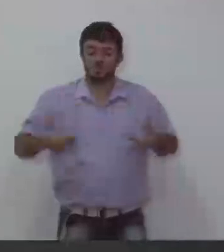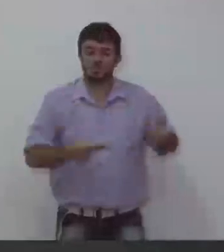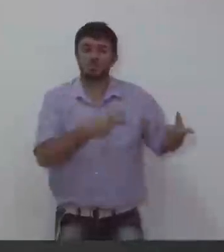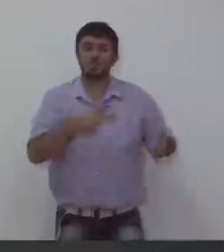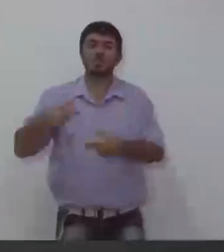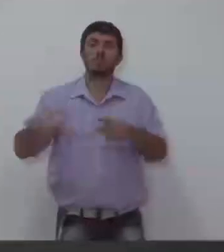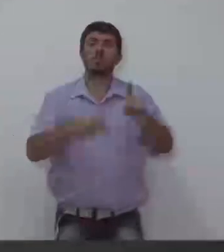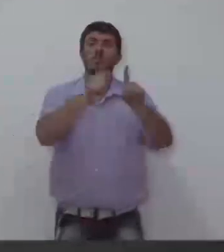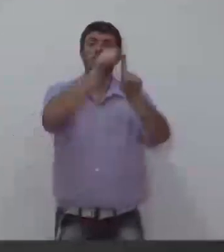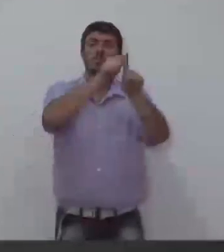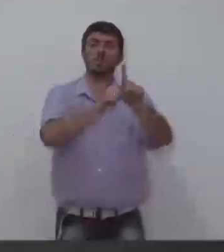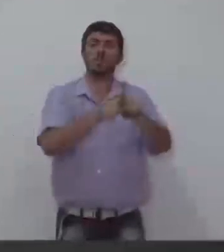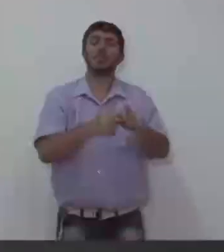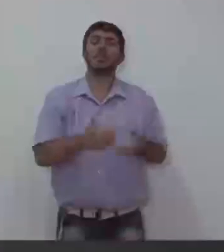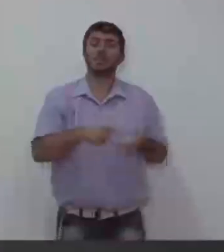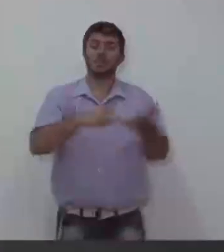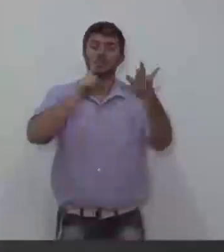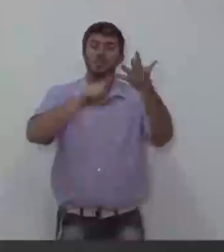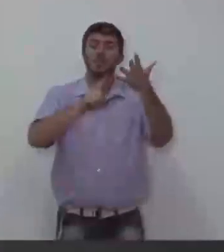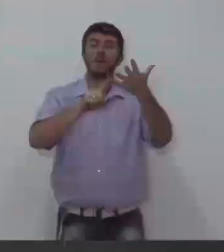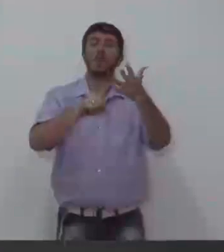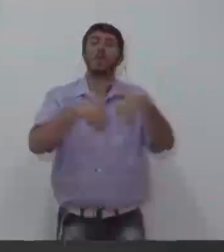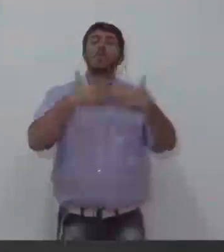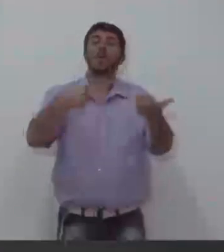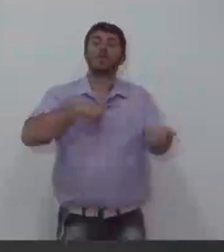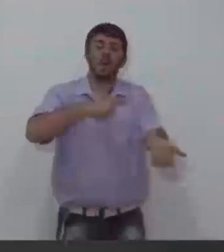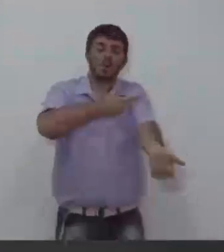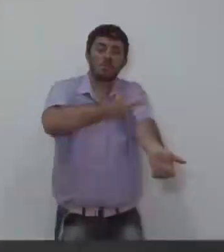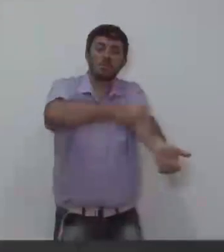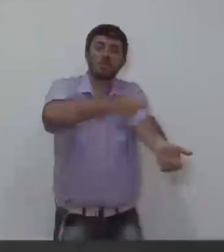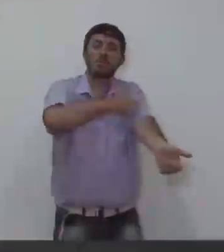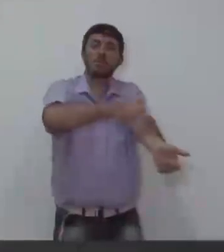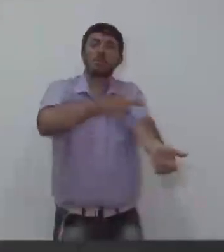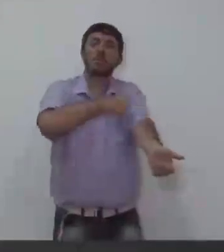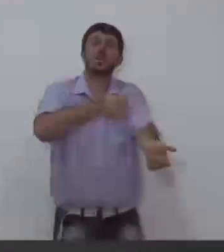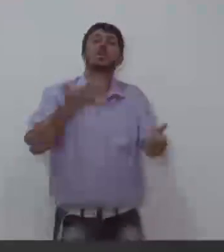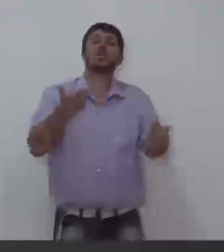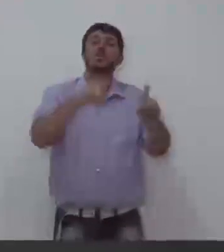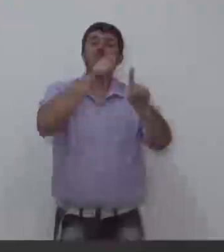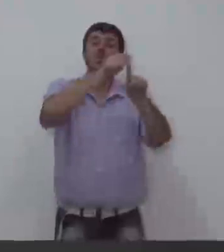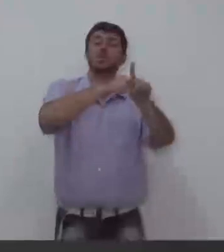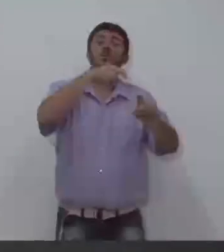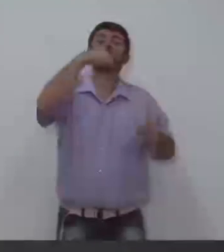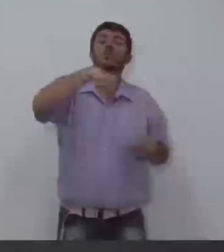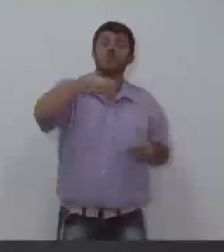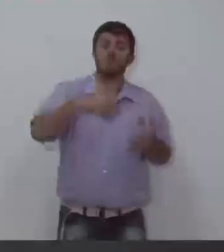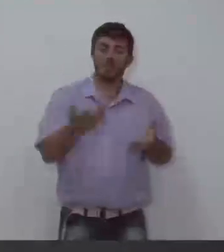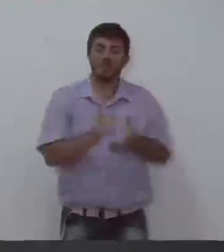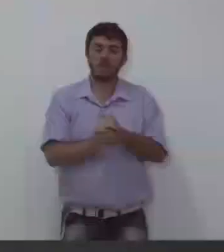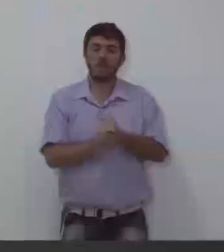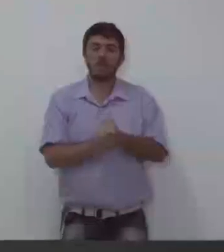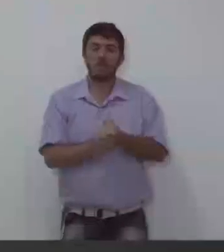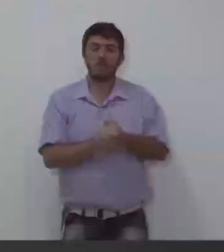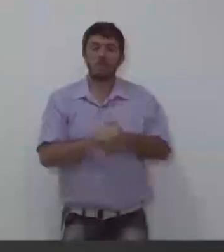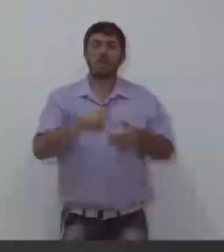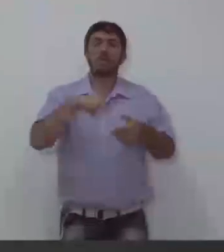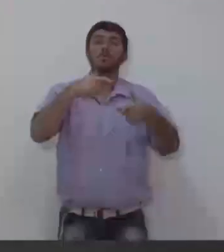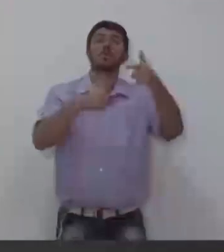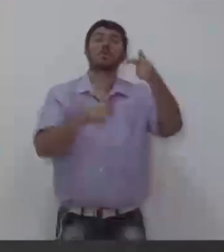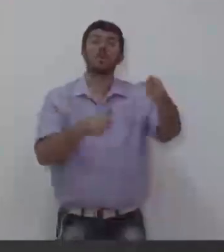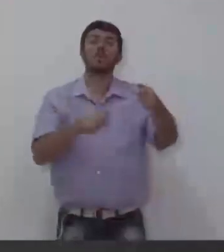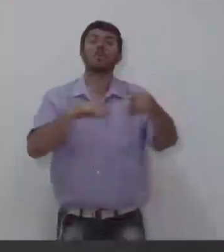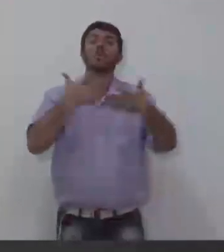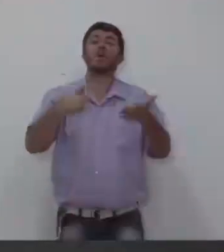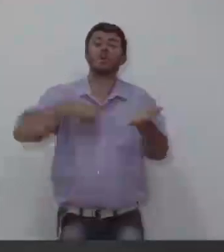são realizados no município? 6. Quais exames são realizados através da contratação de serviços? 7. Cópia dos